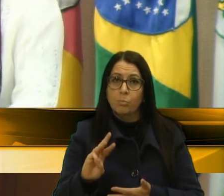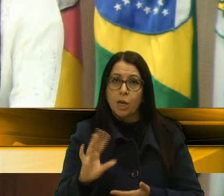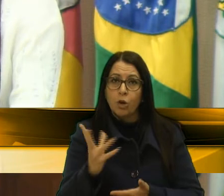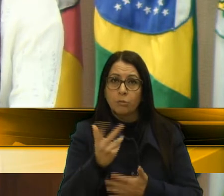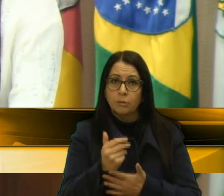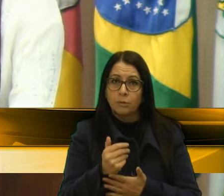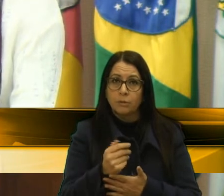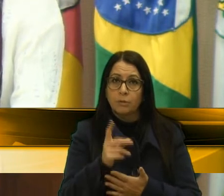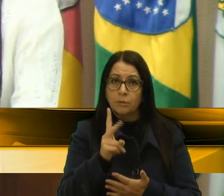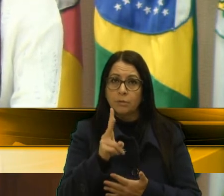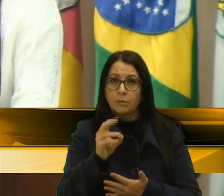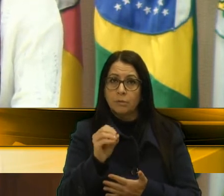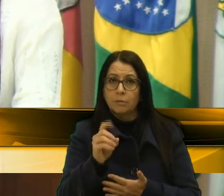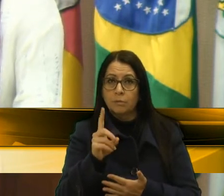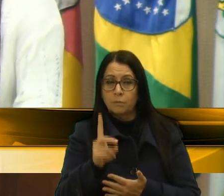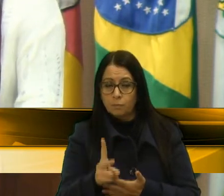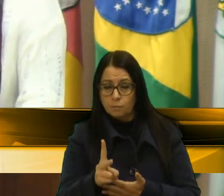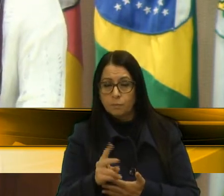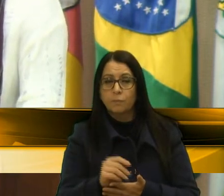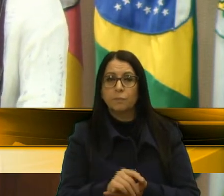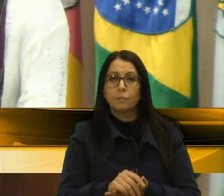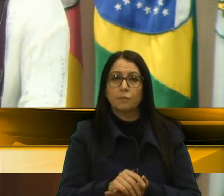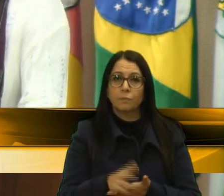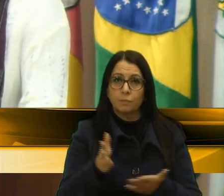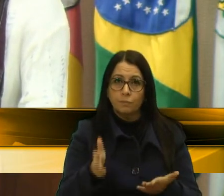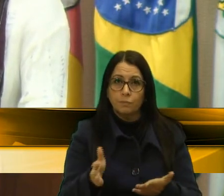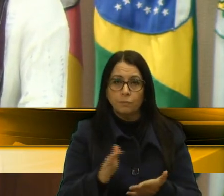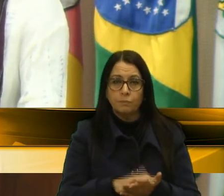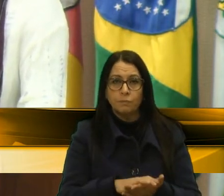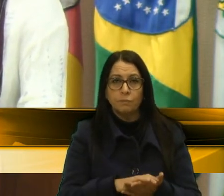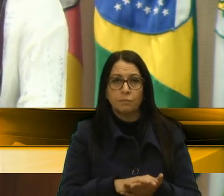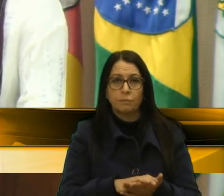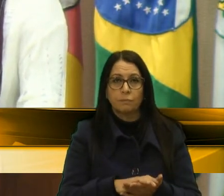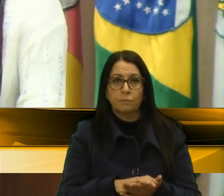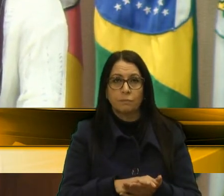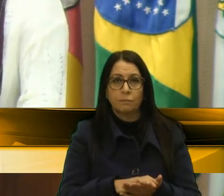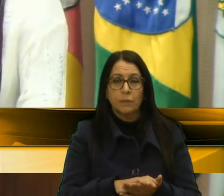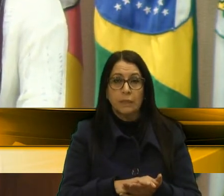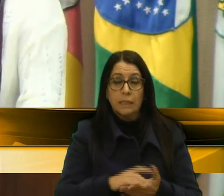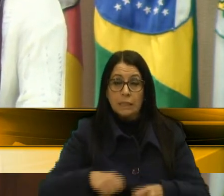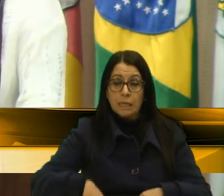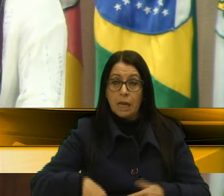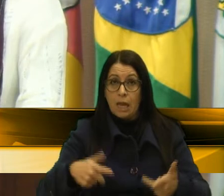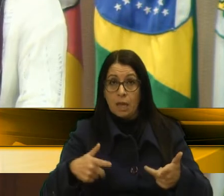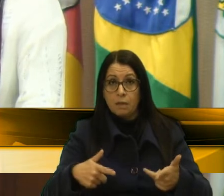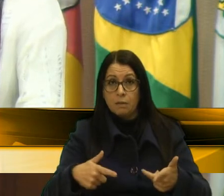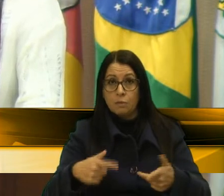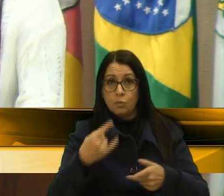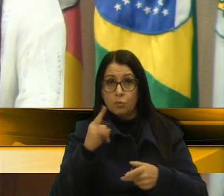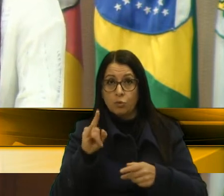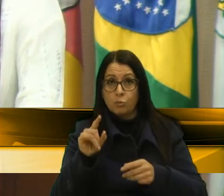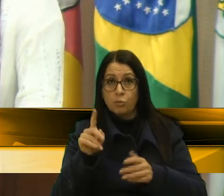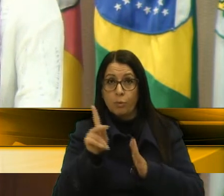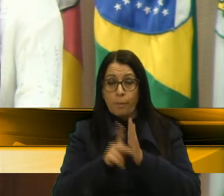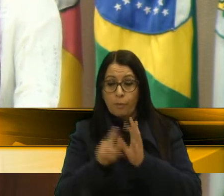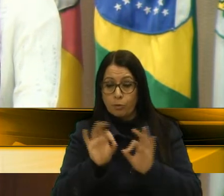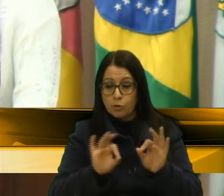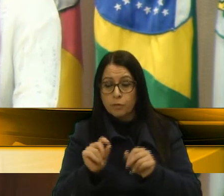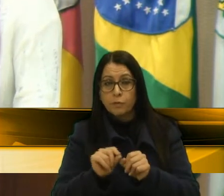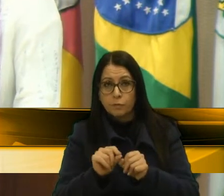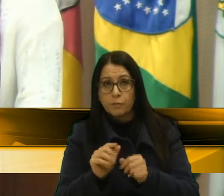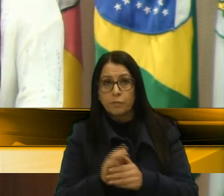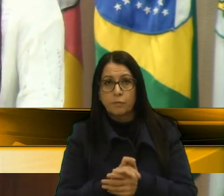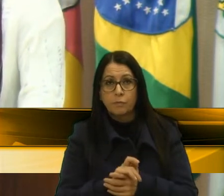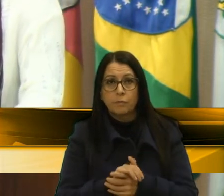em 2012. Agora, colegas vereadores, esse custo, né, segundo o último projeto que foi